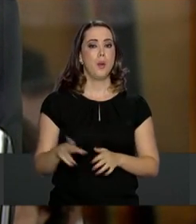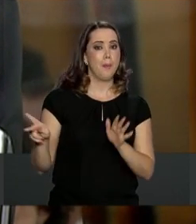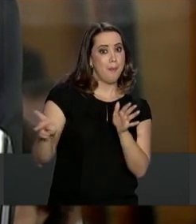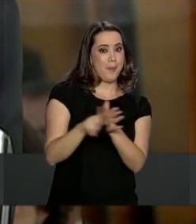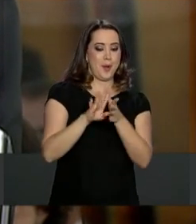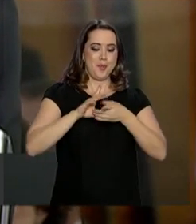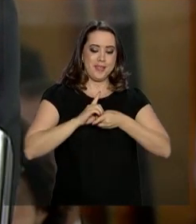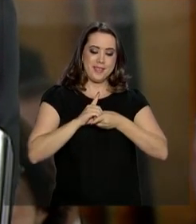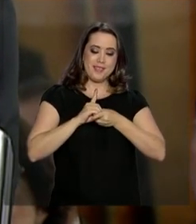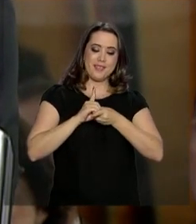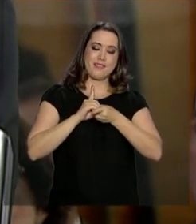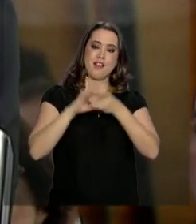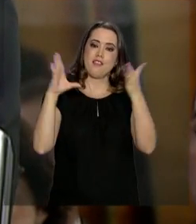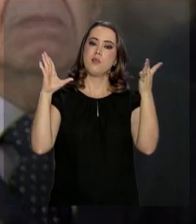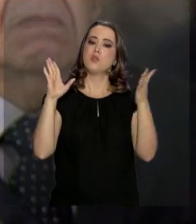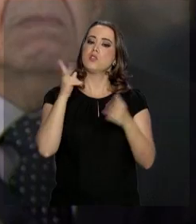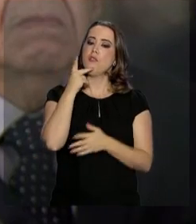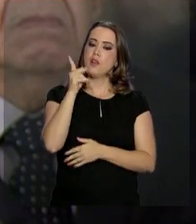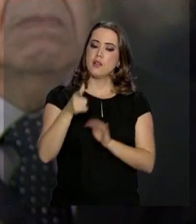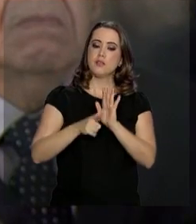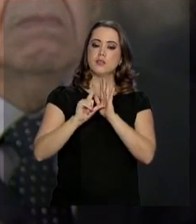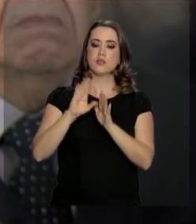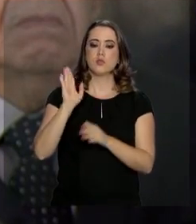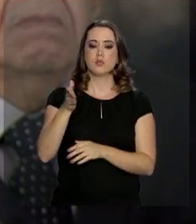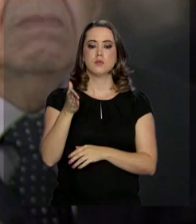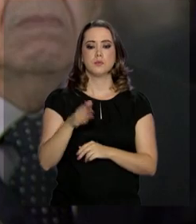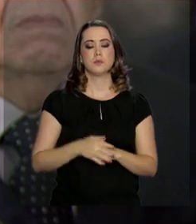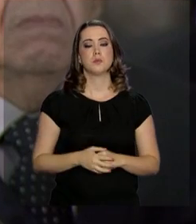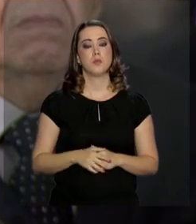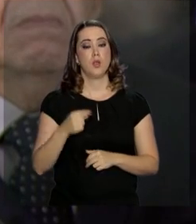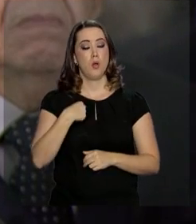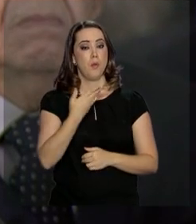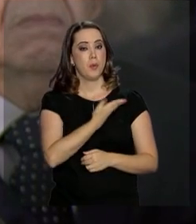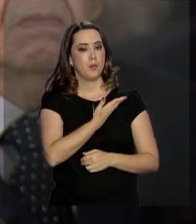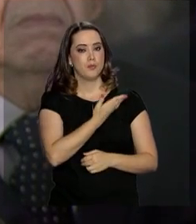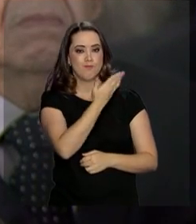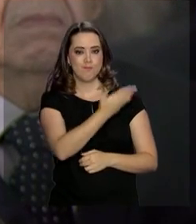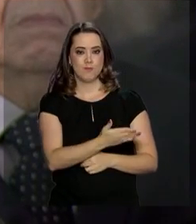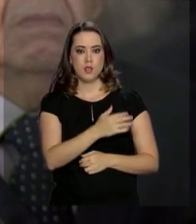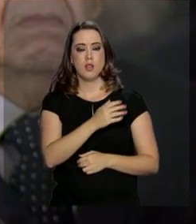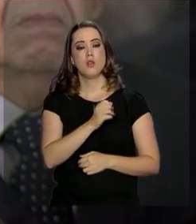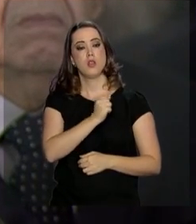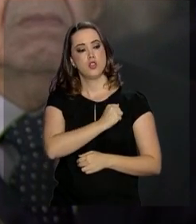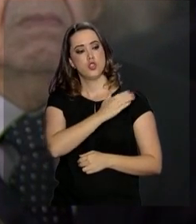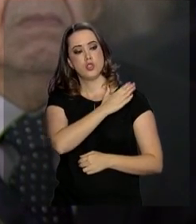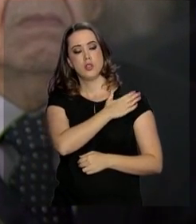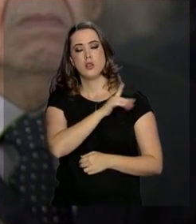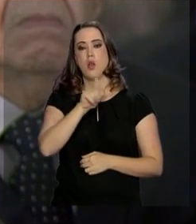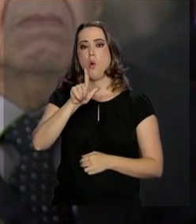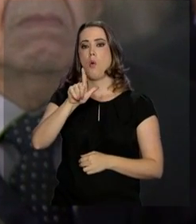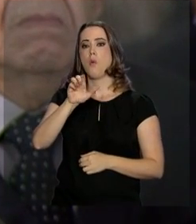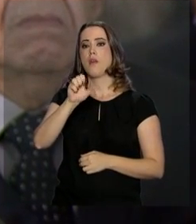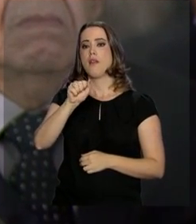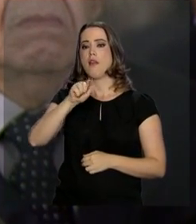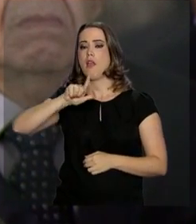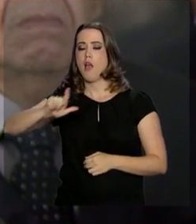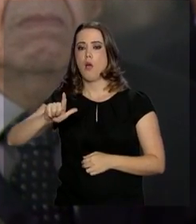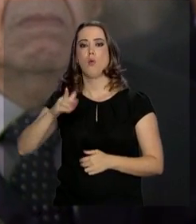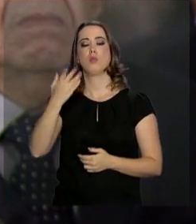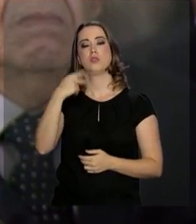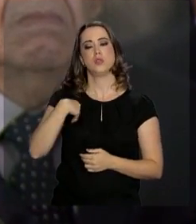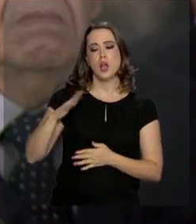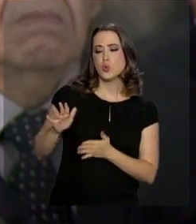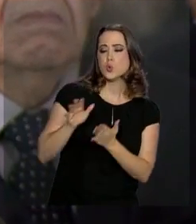da democracia, como eu já disse anteriormente. O meu amigo, o general Leal Pujol, assume a